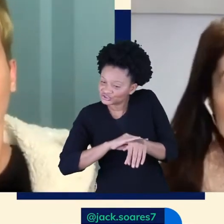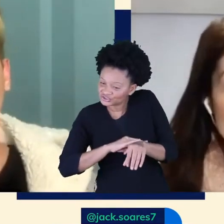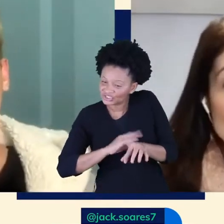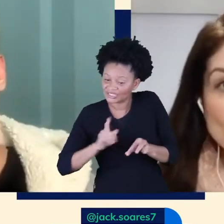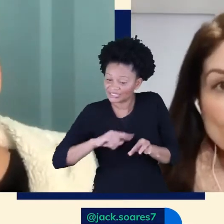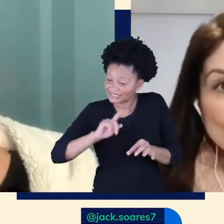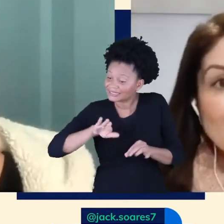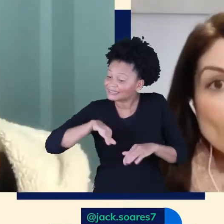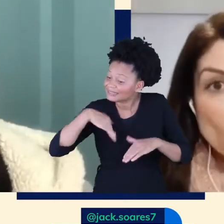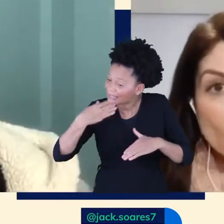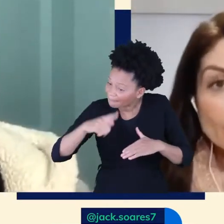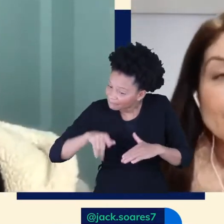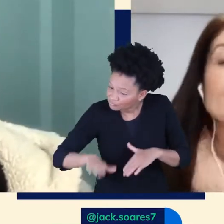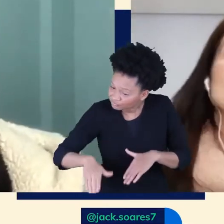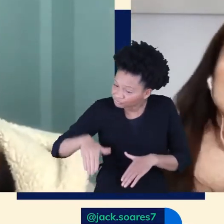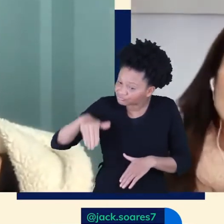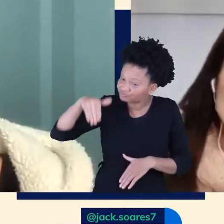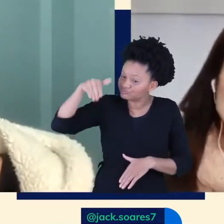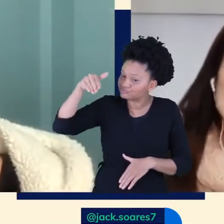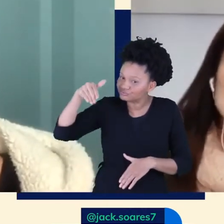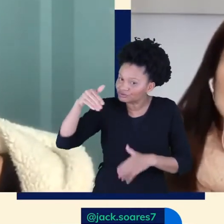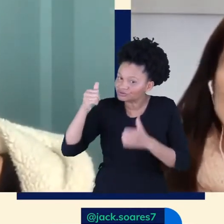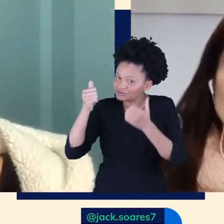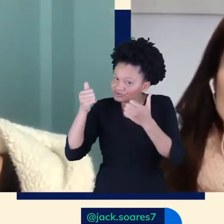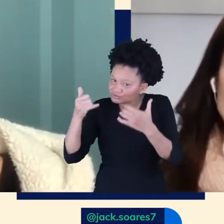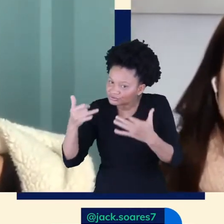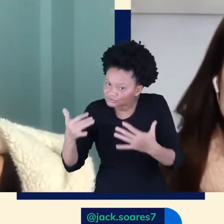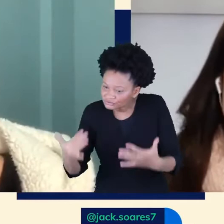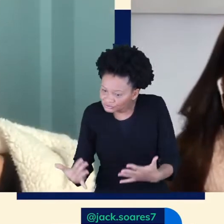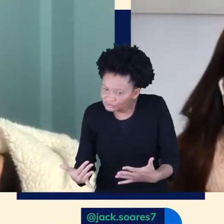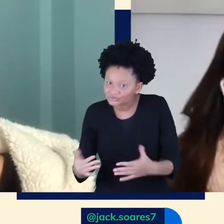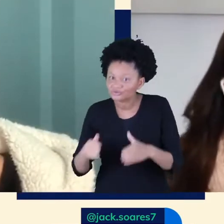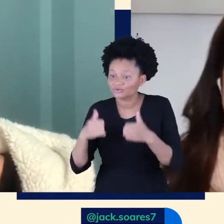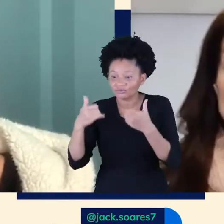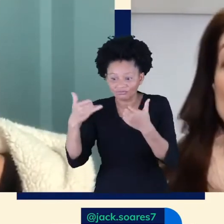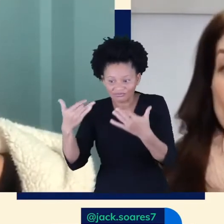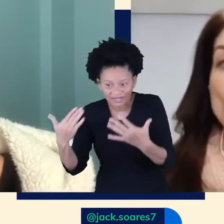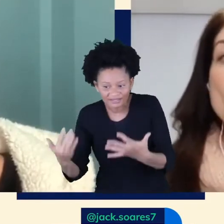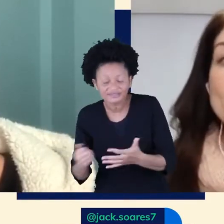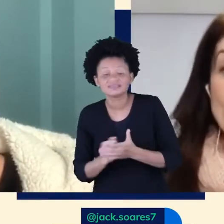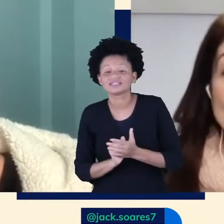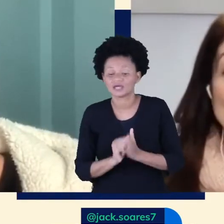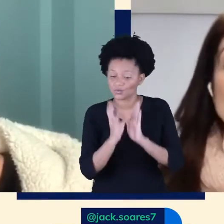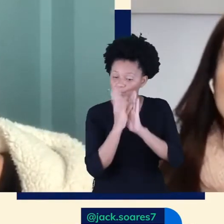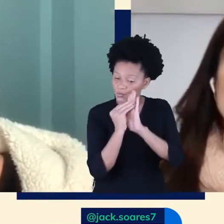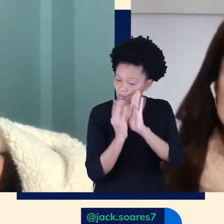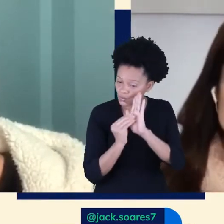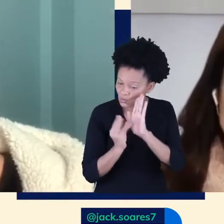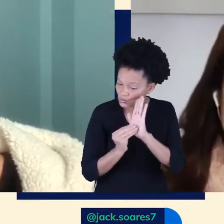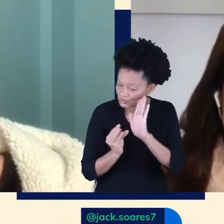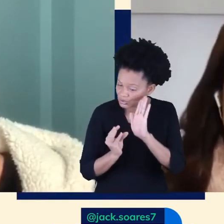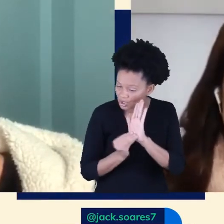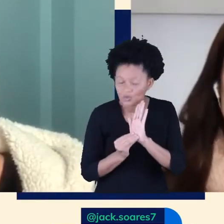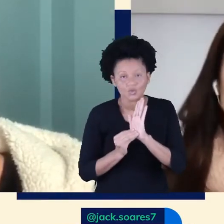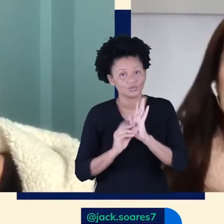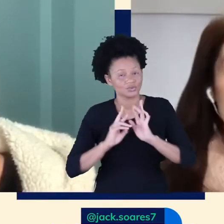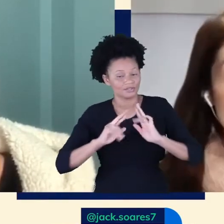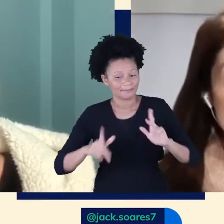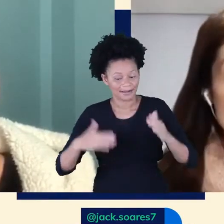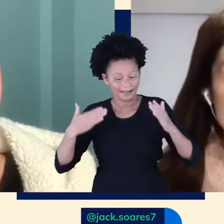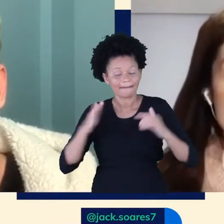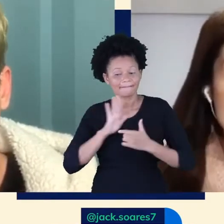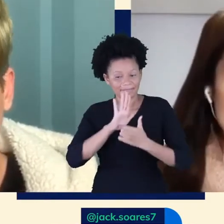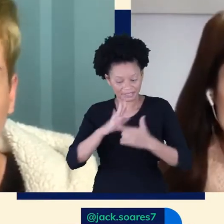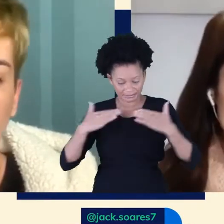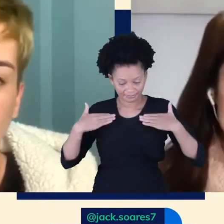buraquinho para quando você for maior. E aí a gente entra em conteúdos mais complexos, que é mostrar anatomia, e tem